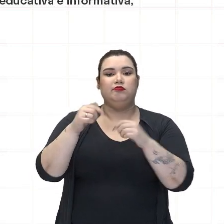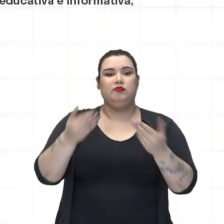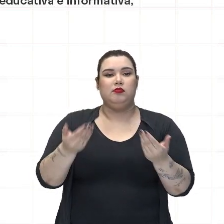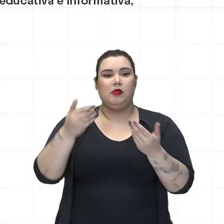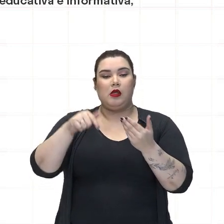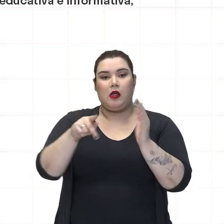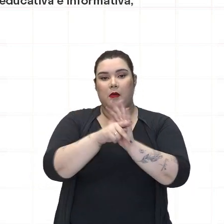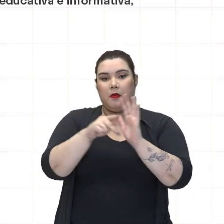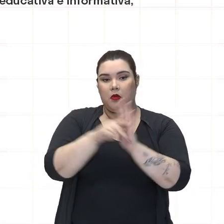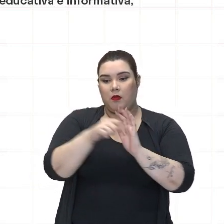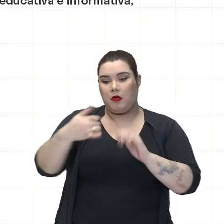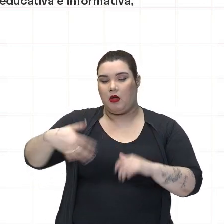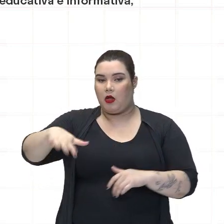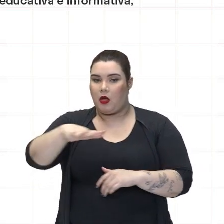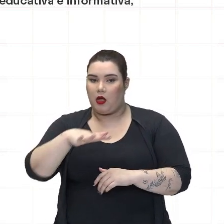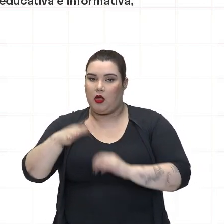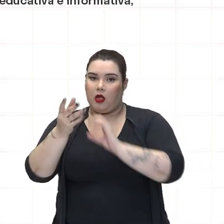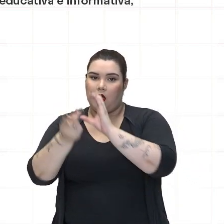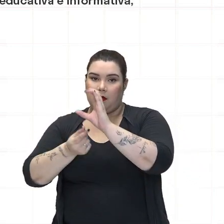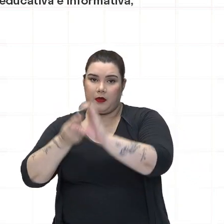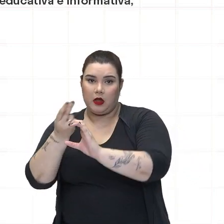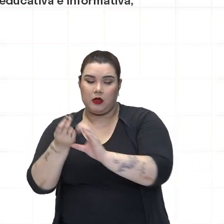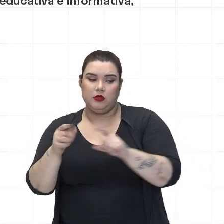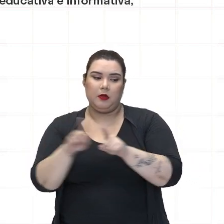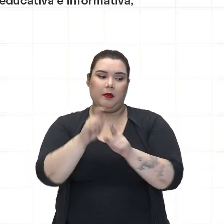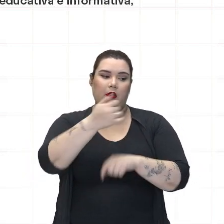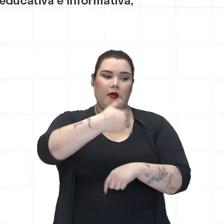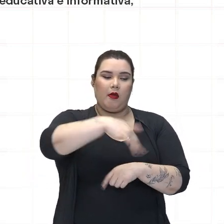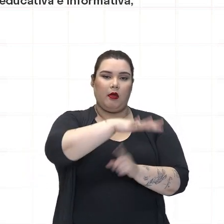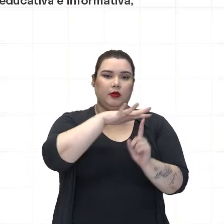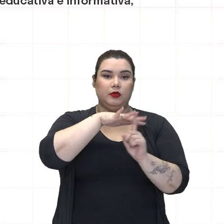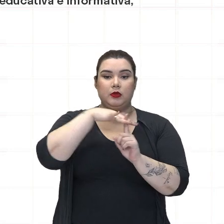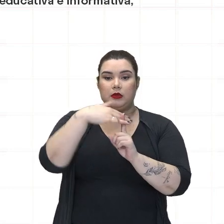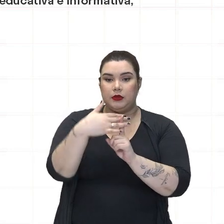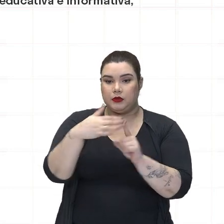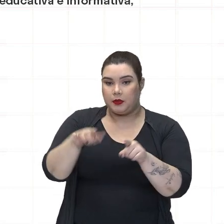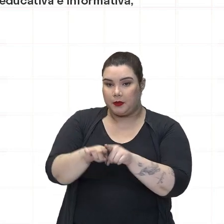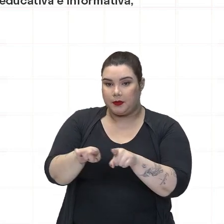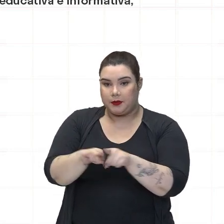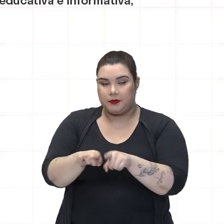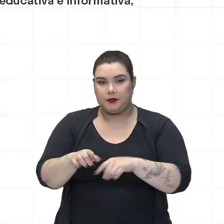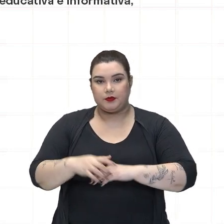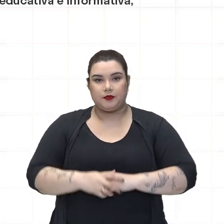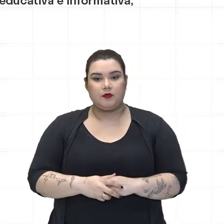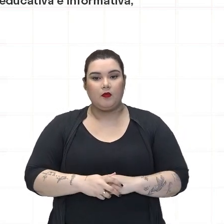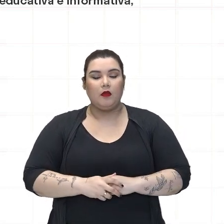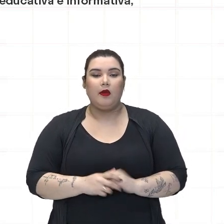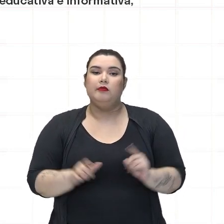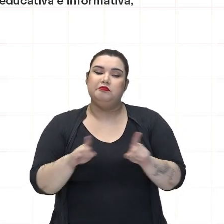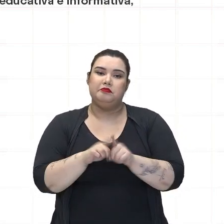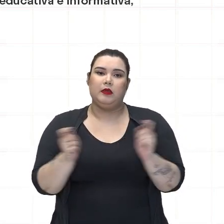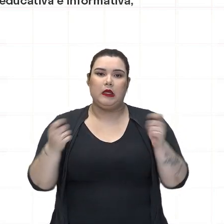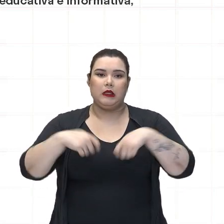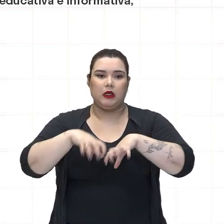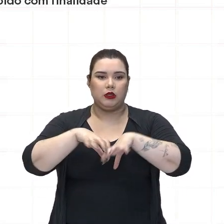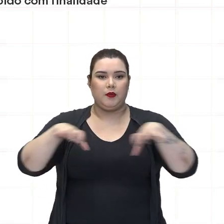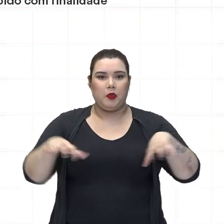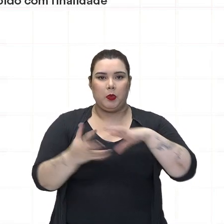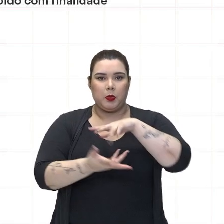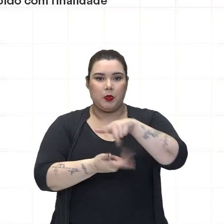socialista e na parte capitalista, né? Teve toda essa situação também na história. A gente também consegue dividir o